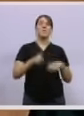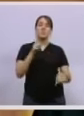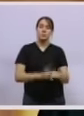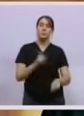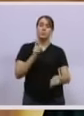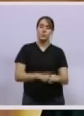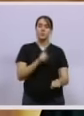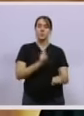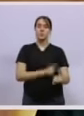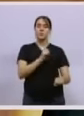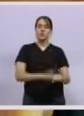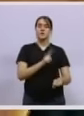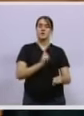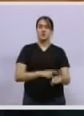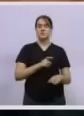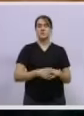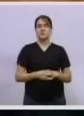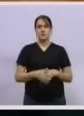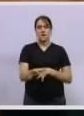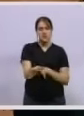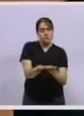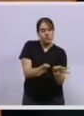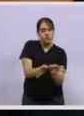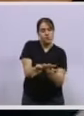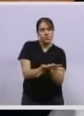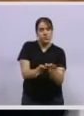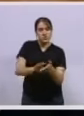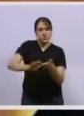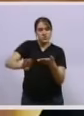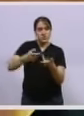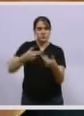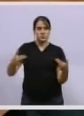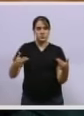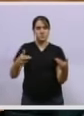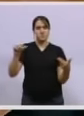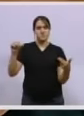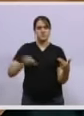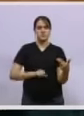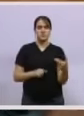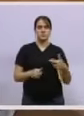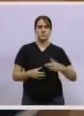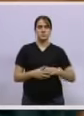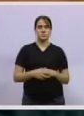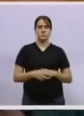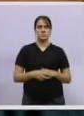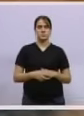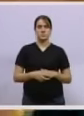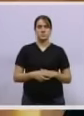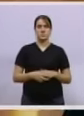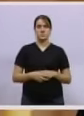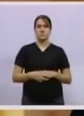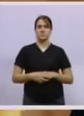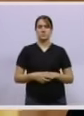Não tem. É lapidar os excessos. É tirar tudo o que é excessivo em